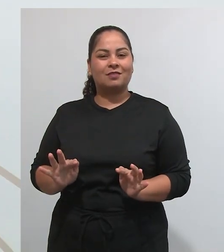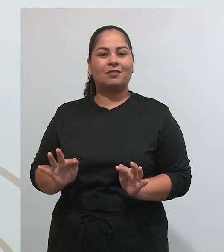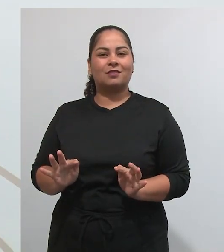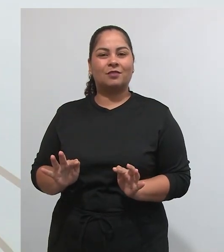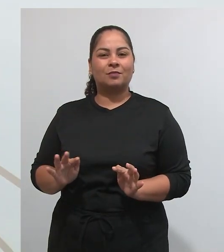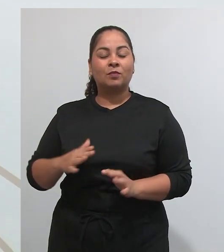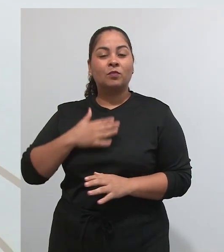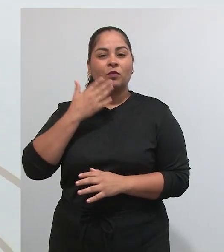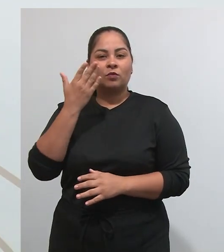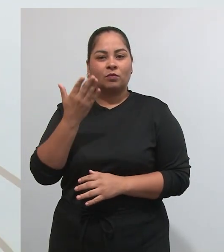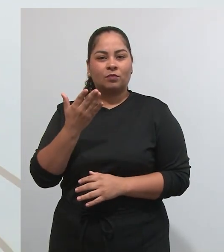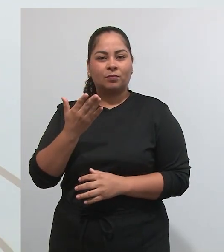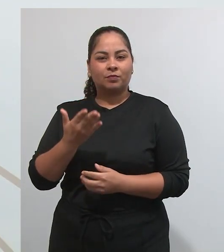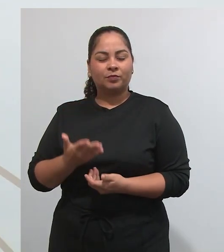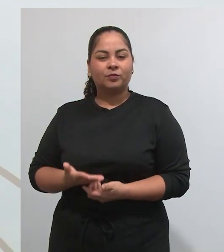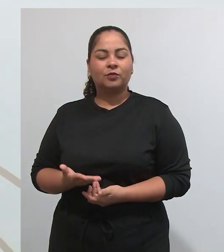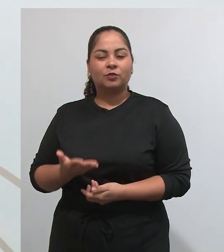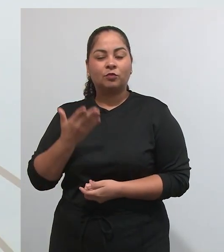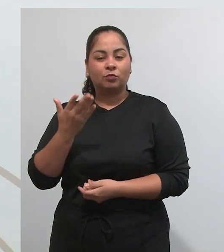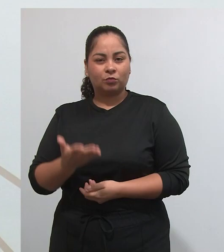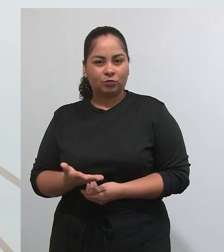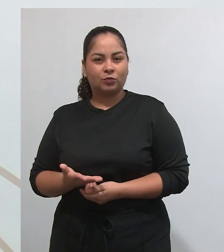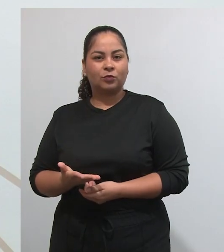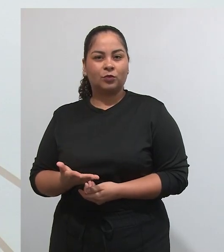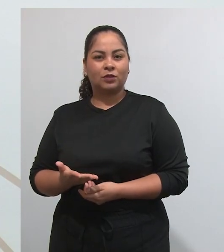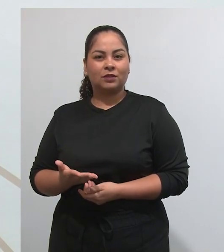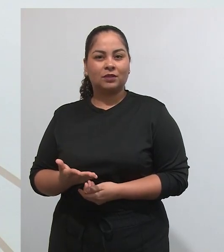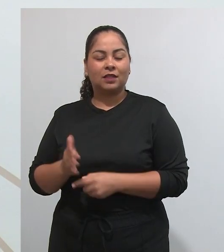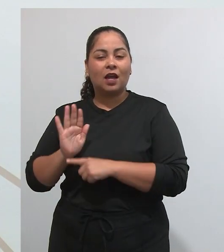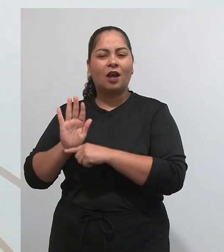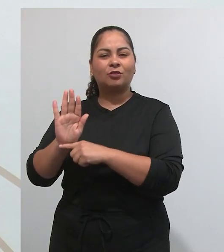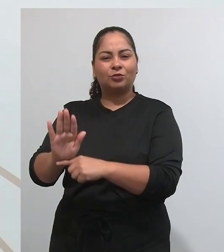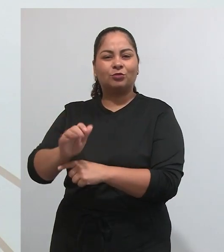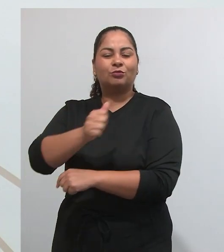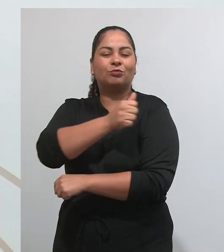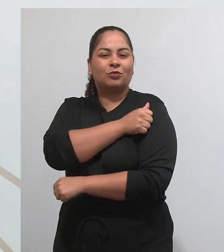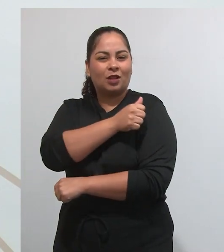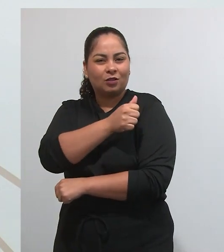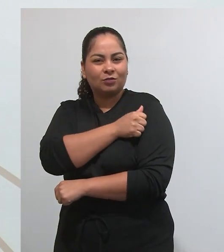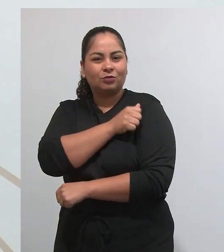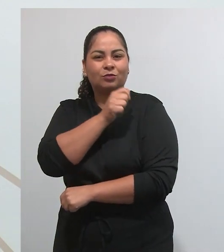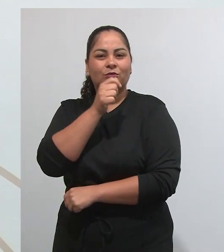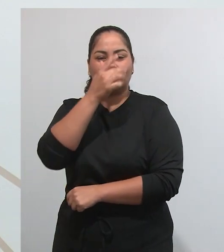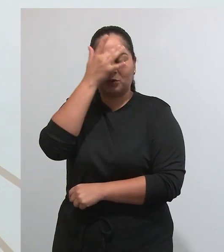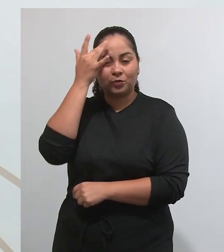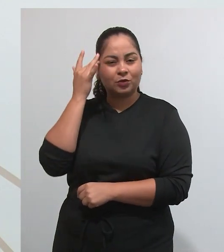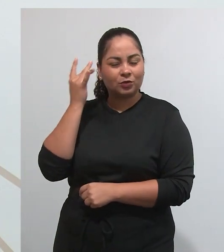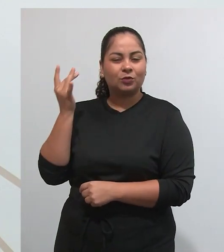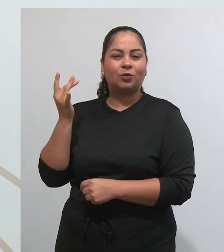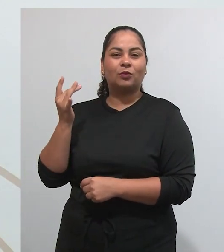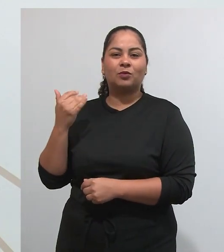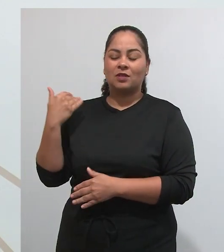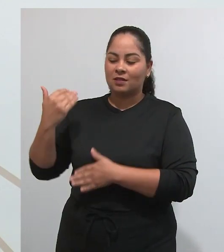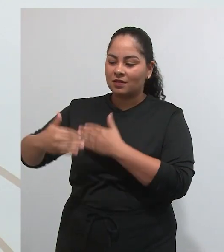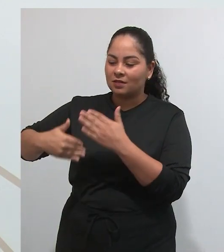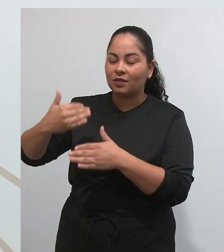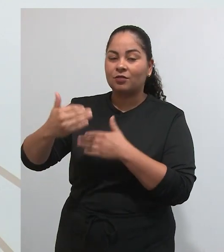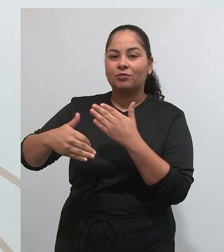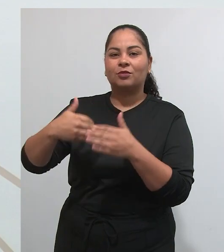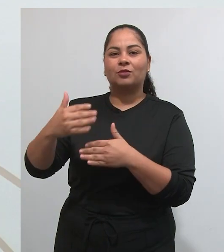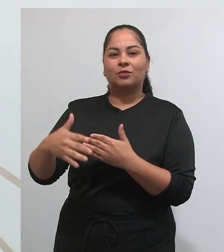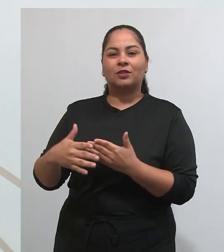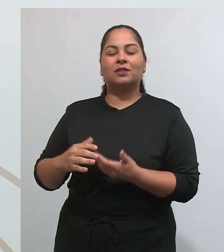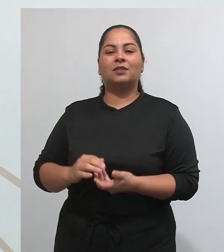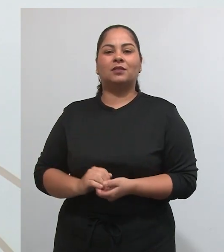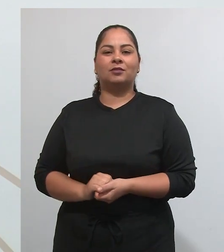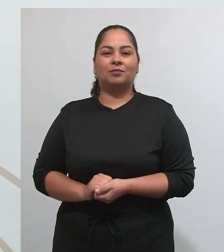pedacinho, de saber que você inspirou e inspira pessoas, e que essas pessoas voaram muito mais alto